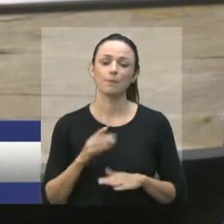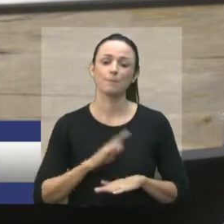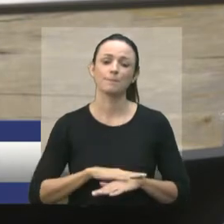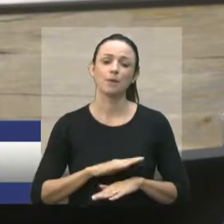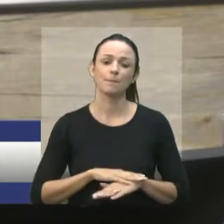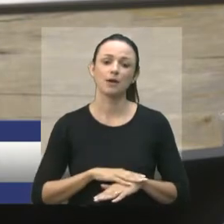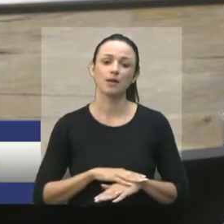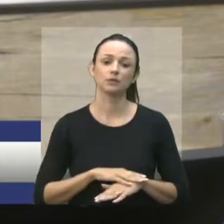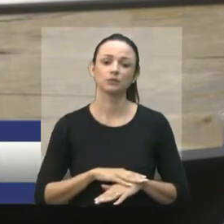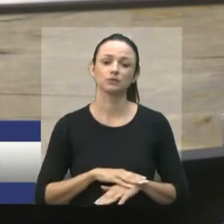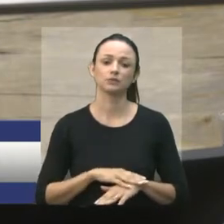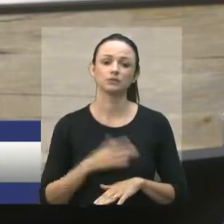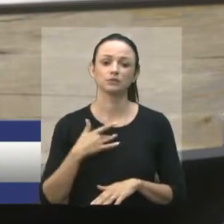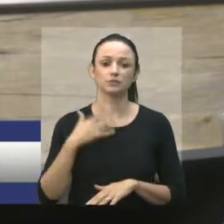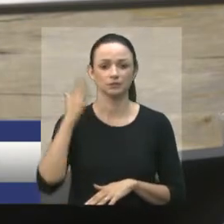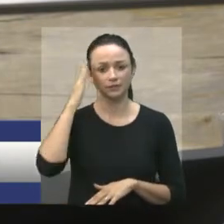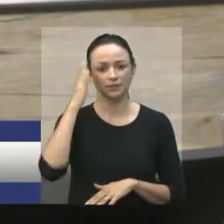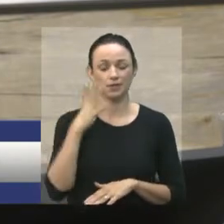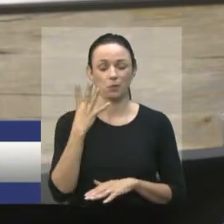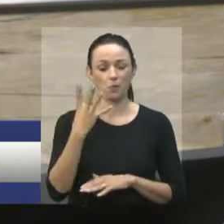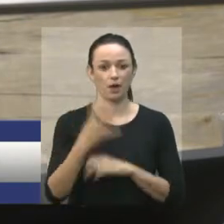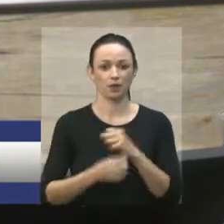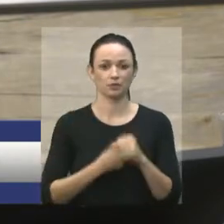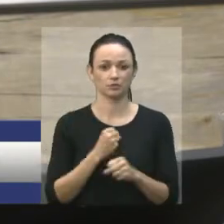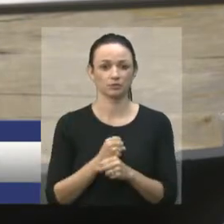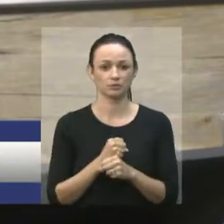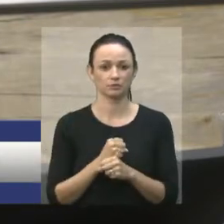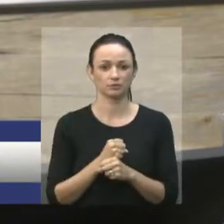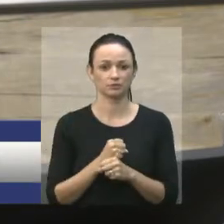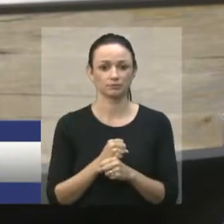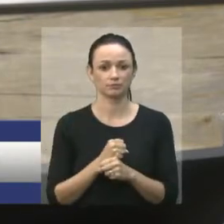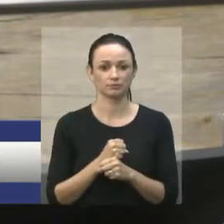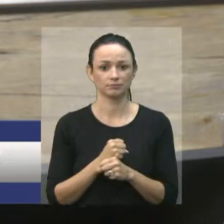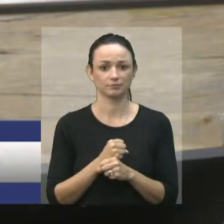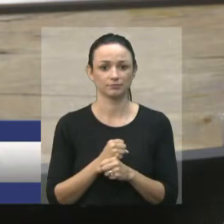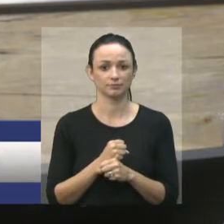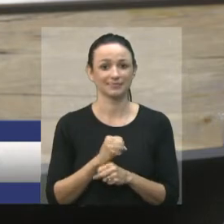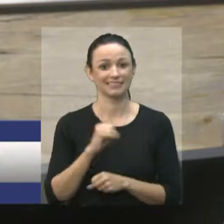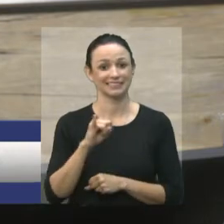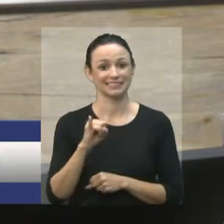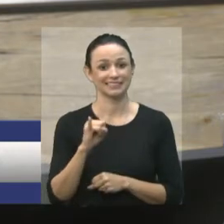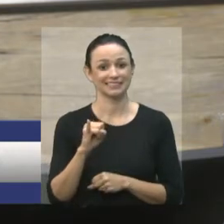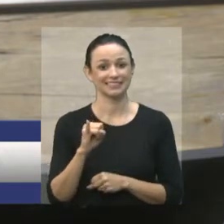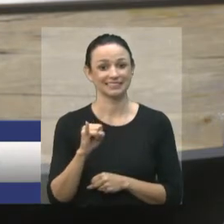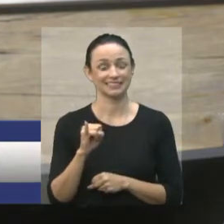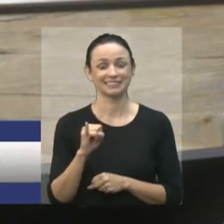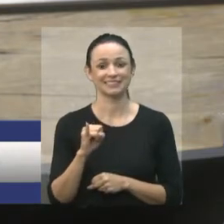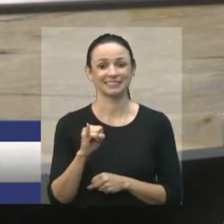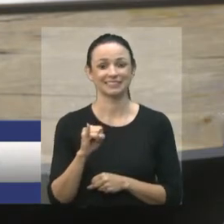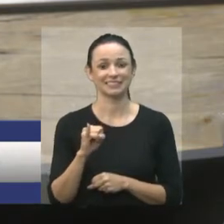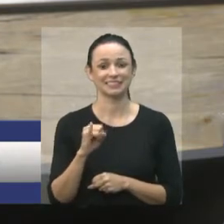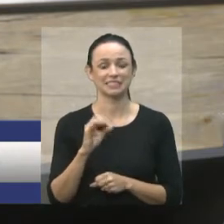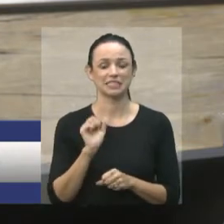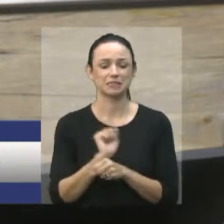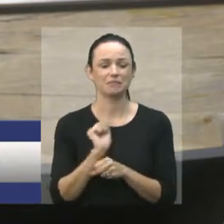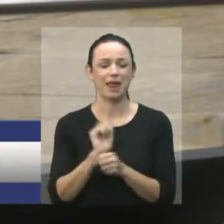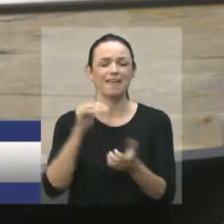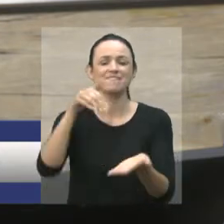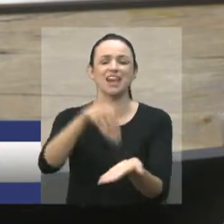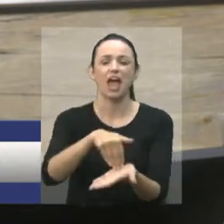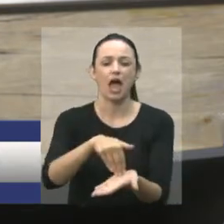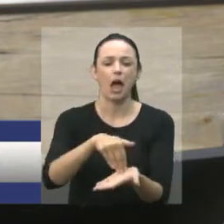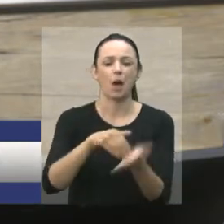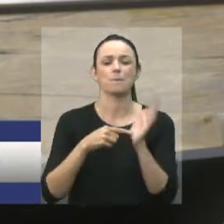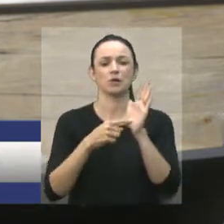eu sei que nós temos 4 anos aí, se existe essa pretensão de fazer no final para mostrar